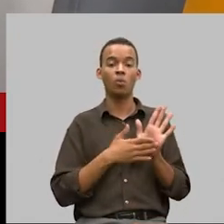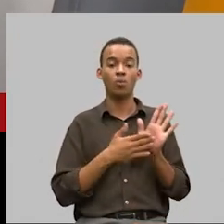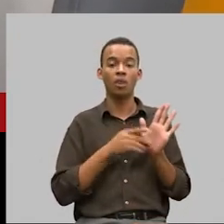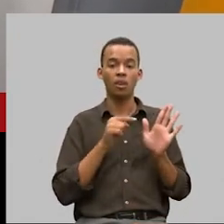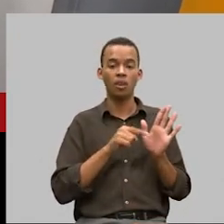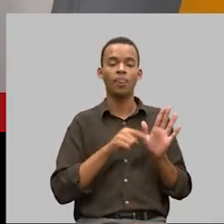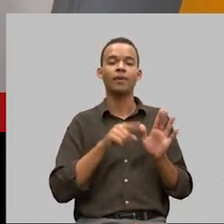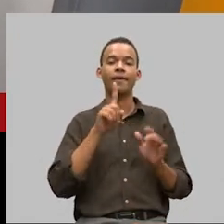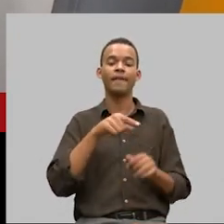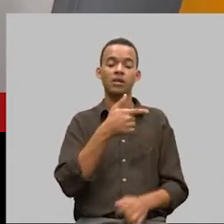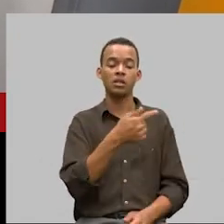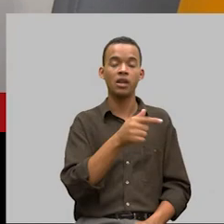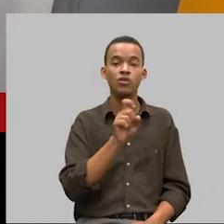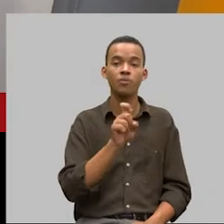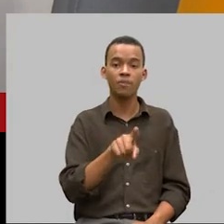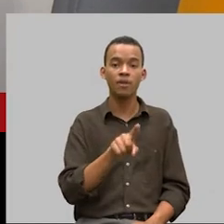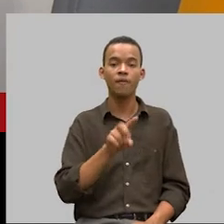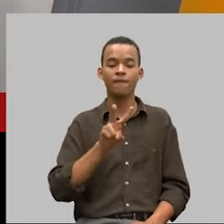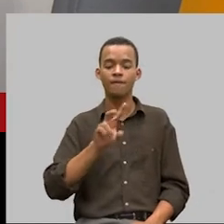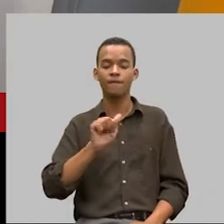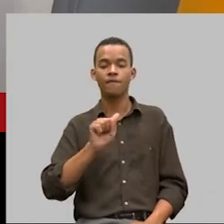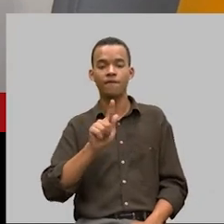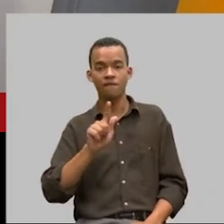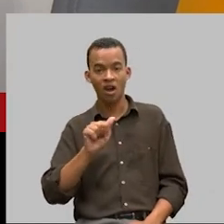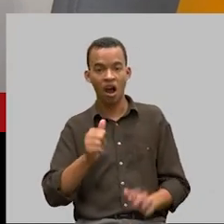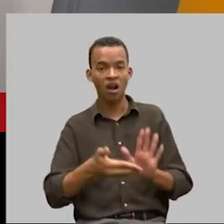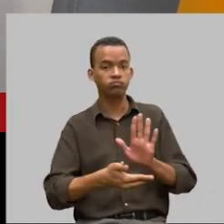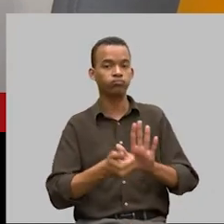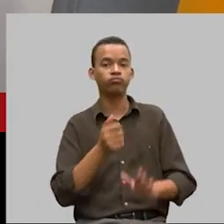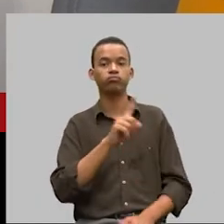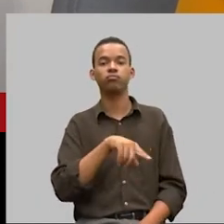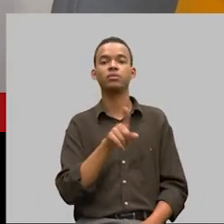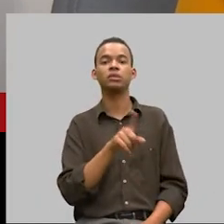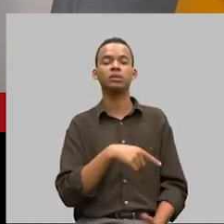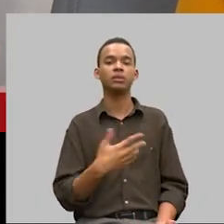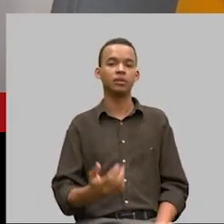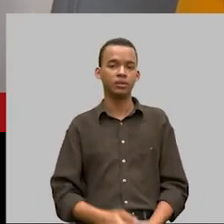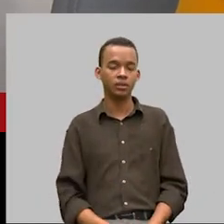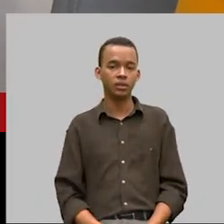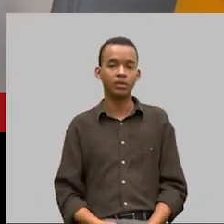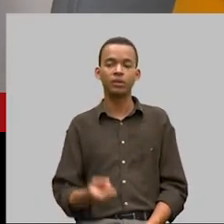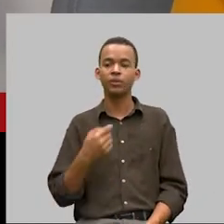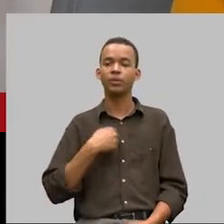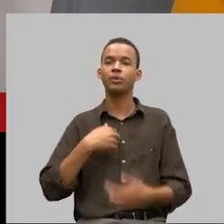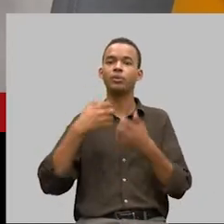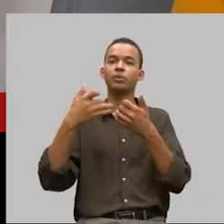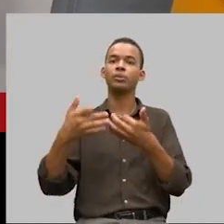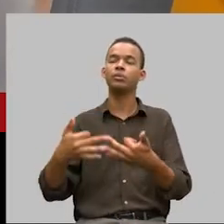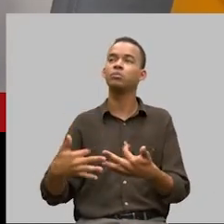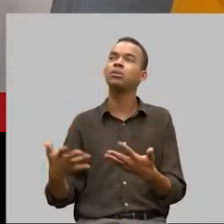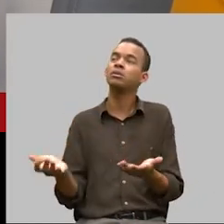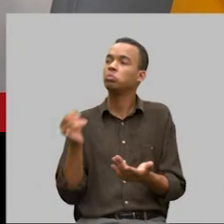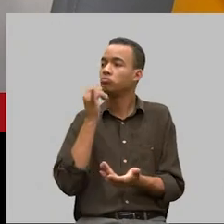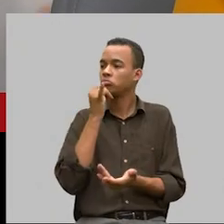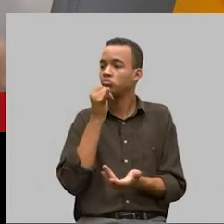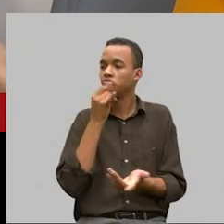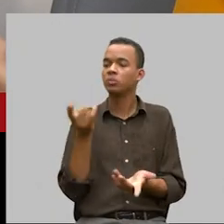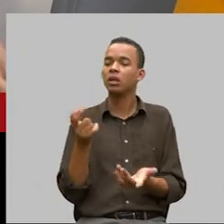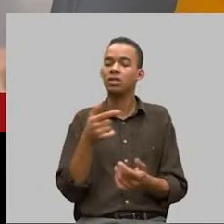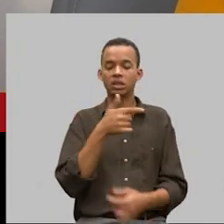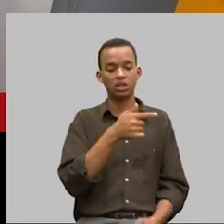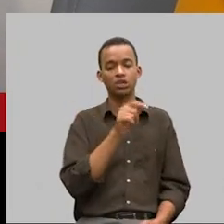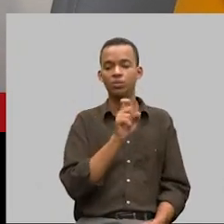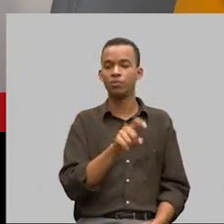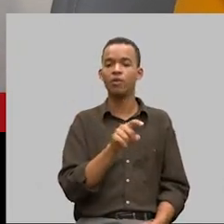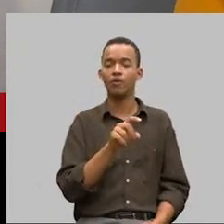pessoal aqui a gente não tem um minuto de Sossego como é que você vai explicar a extinção professora analise de milhares de cargos